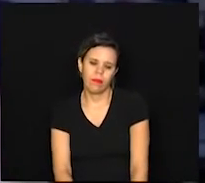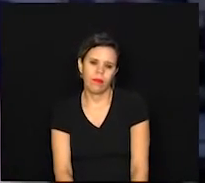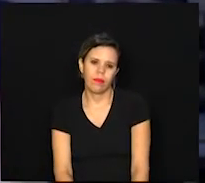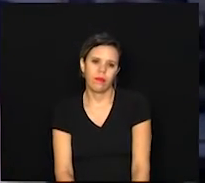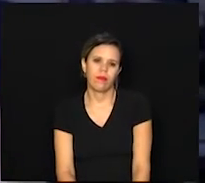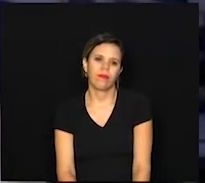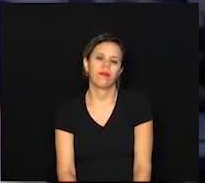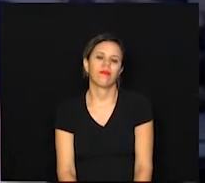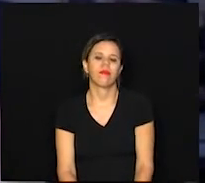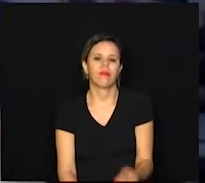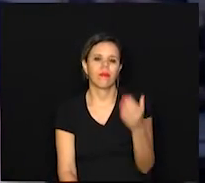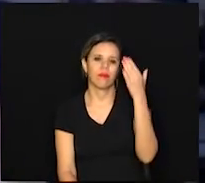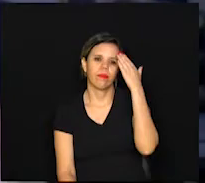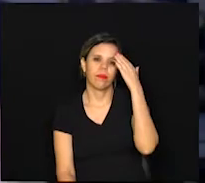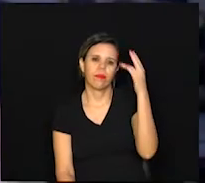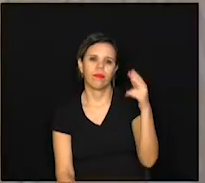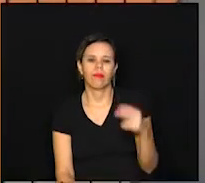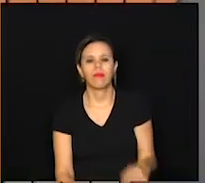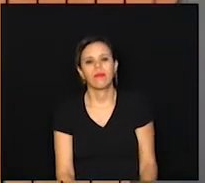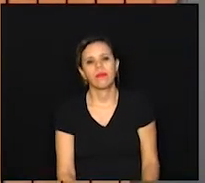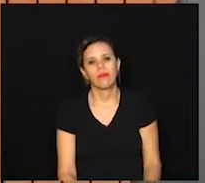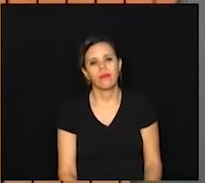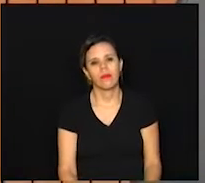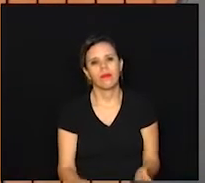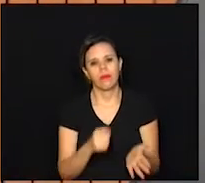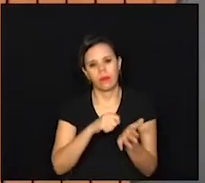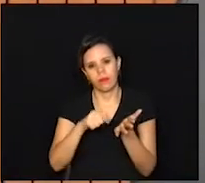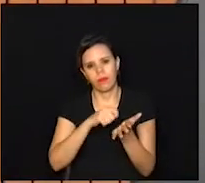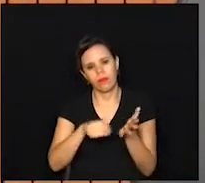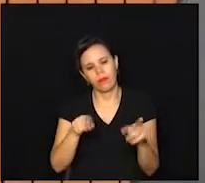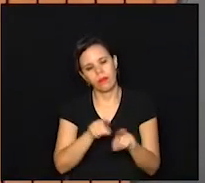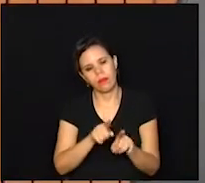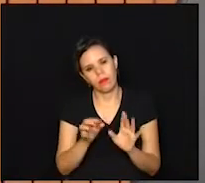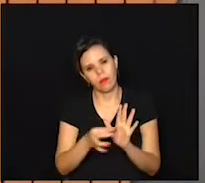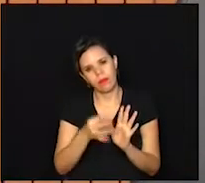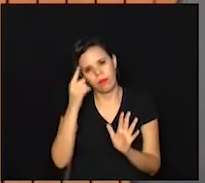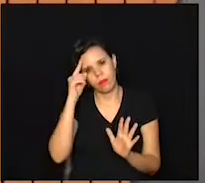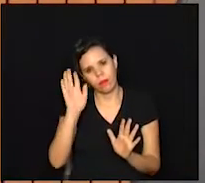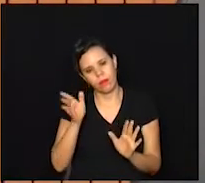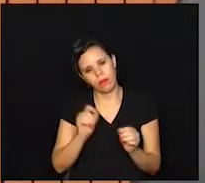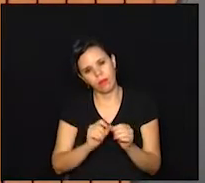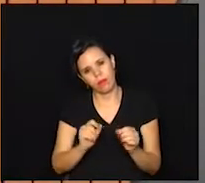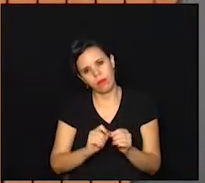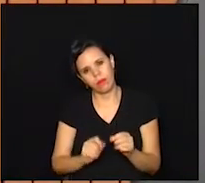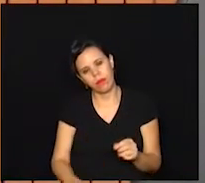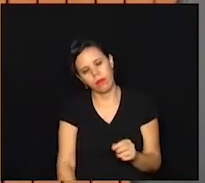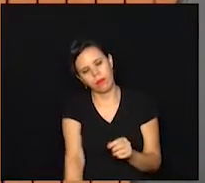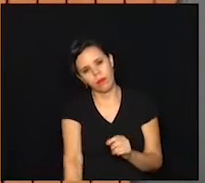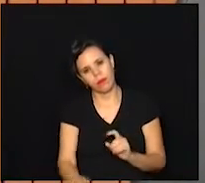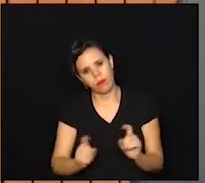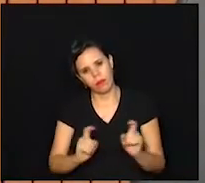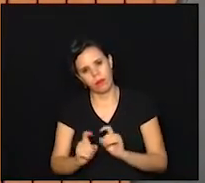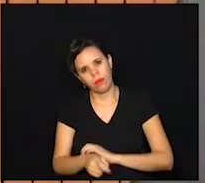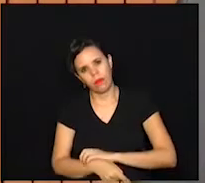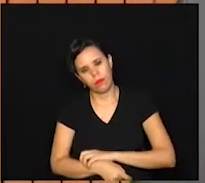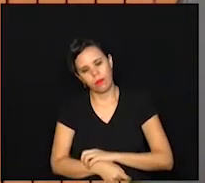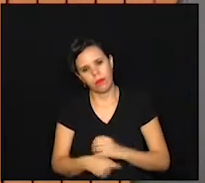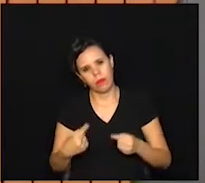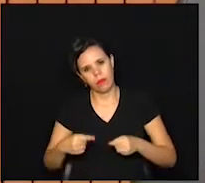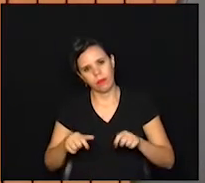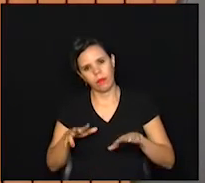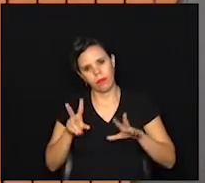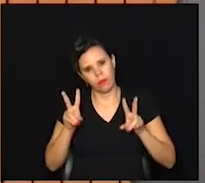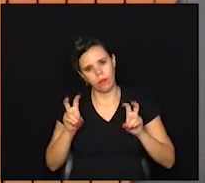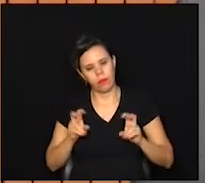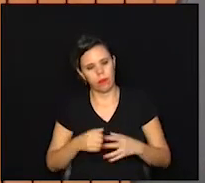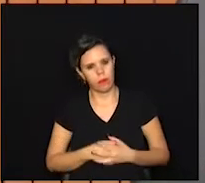Muitíssimo obrigada, Sotile. Anotei aqui também, né? Já era uma ideia a gente fazer esse debate temático, né?